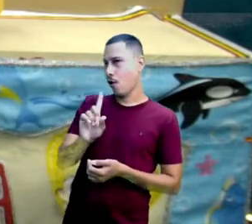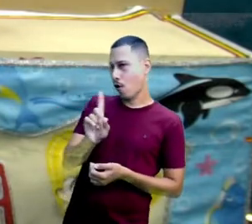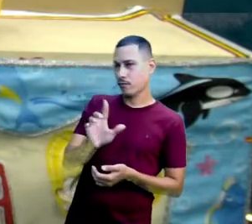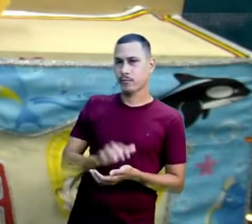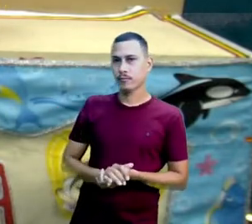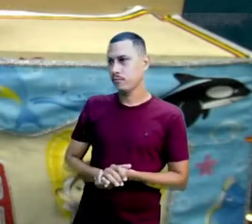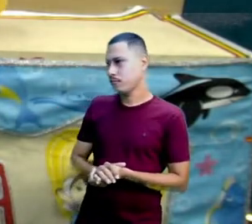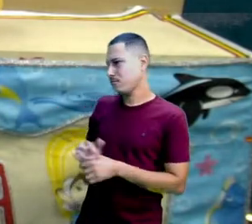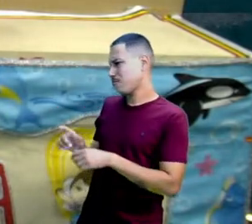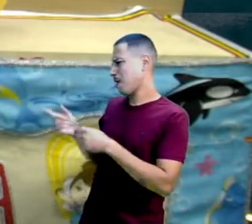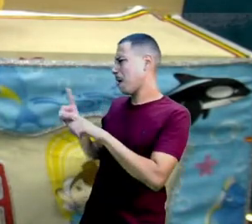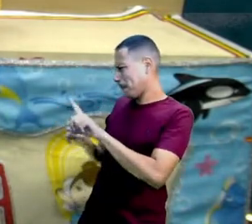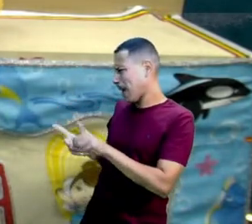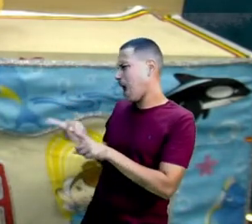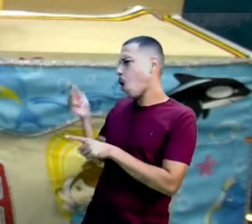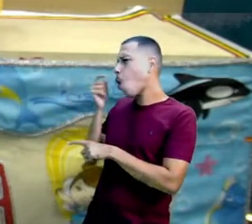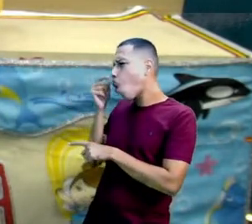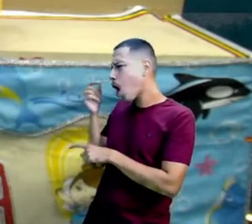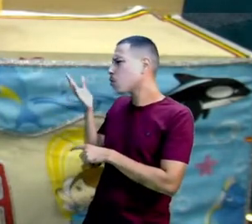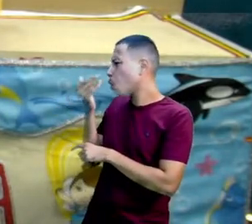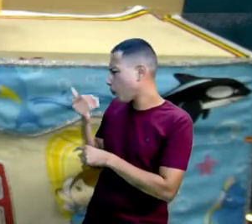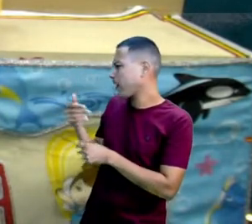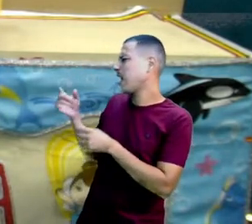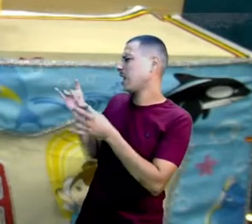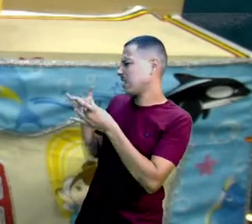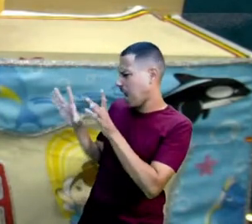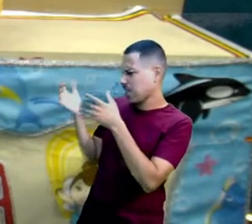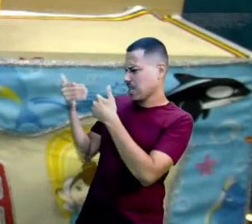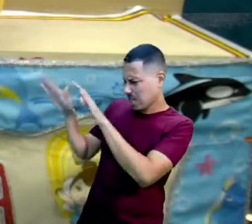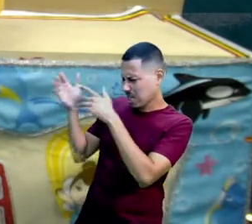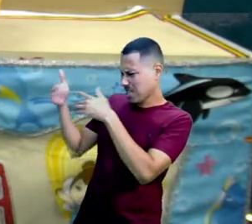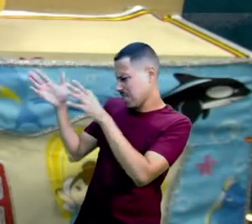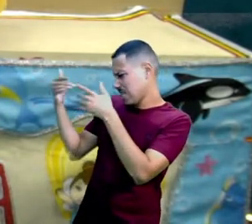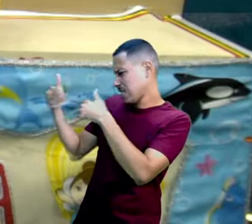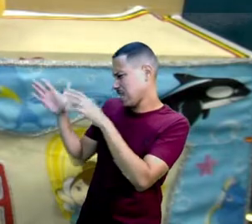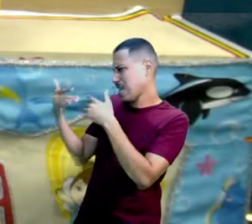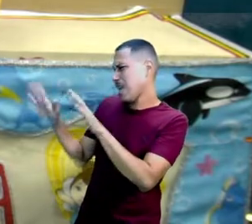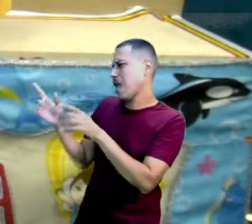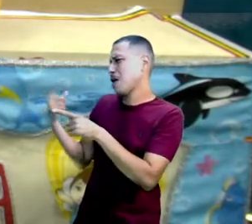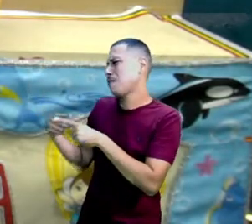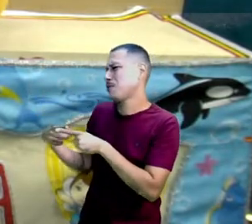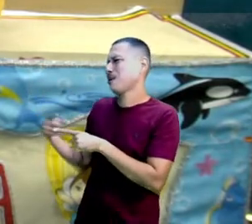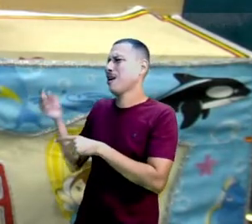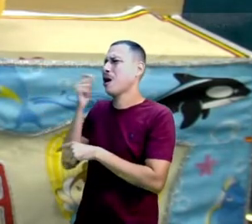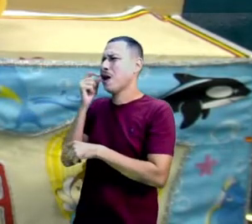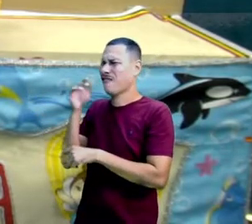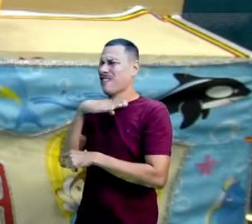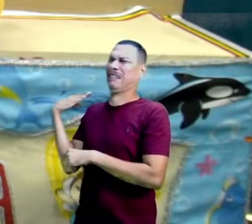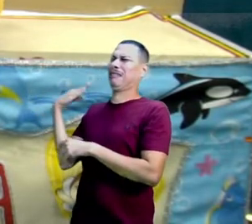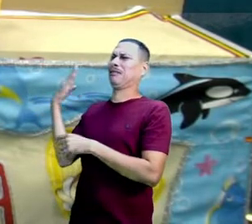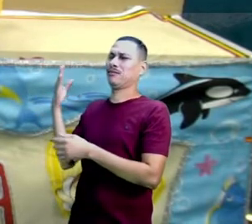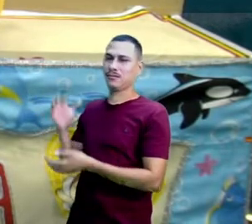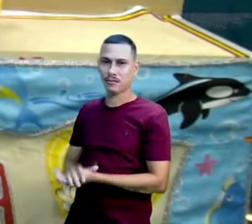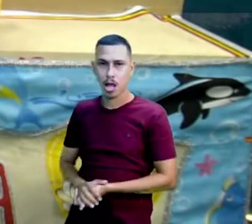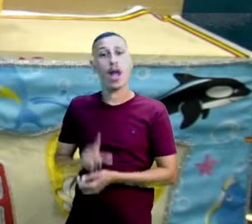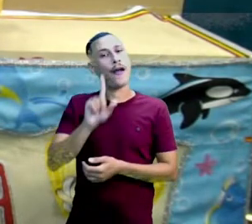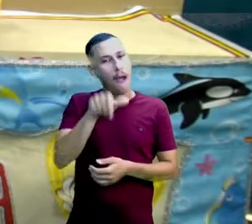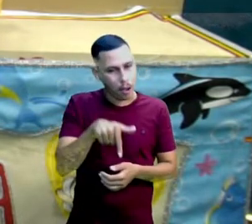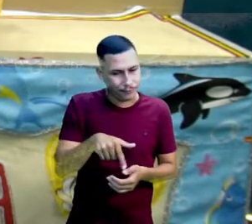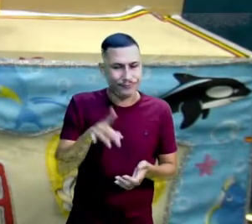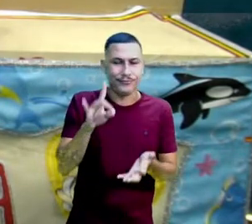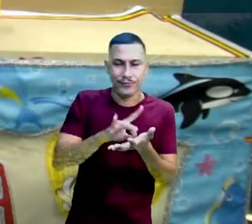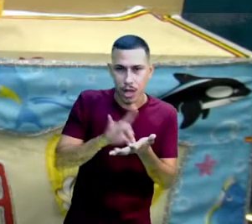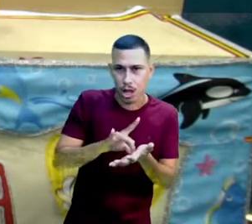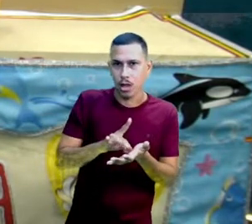Não. Mas deixa ele comer, tia. Deixa, vamos ver o que vai acontecer, né? Na história. Ele vai morrer. Isso mesmo. Foi o que ele